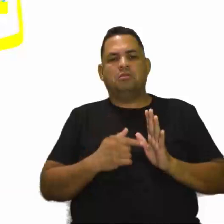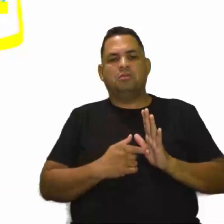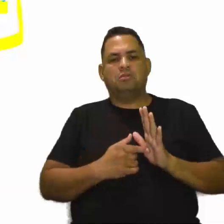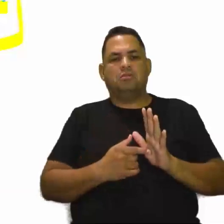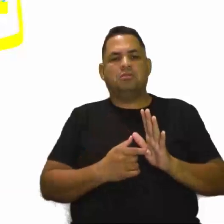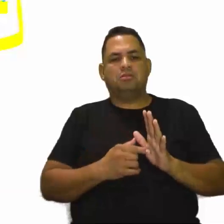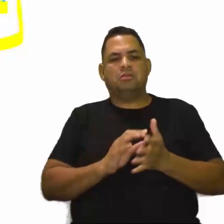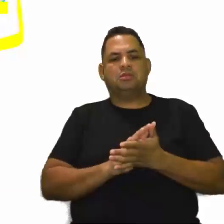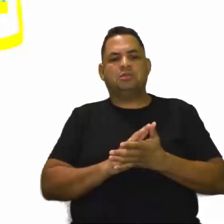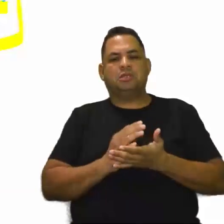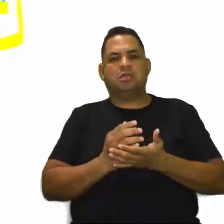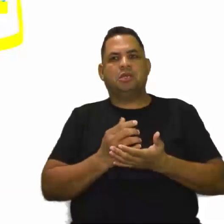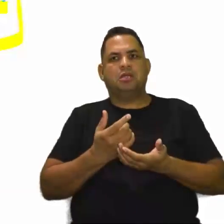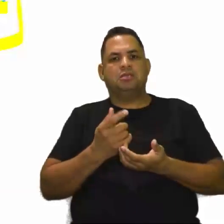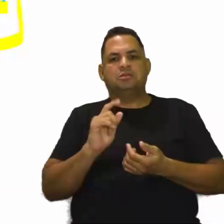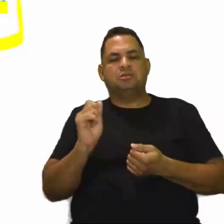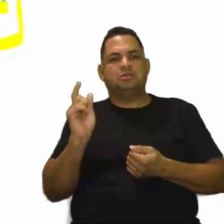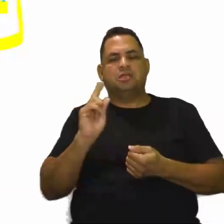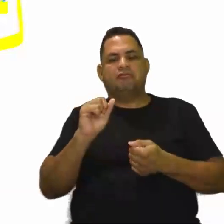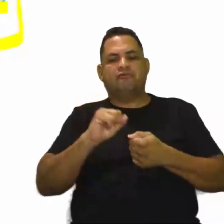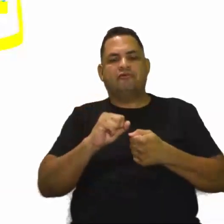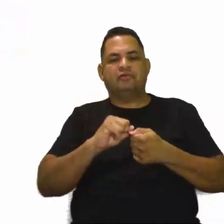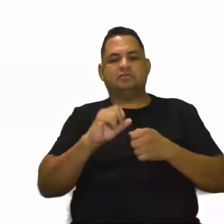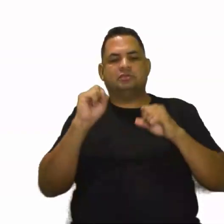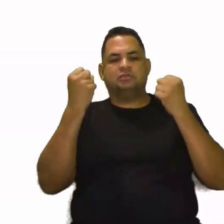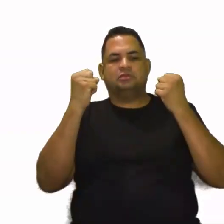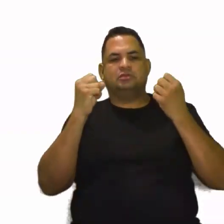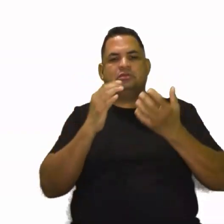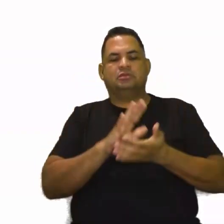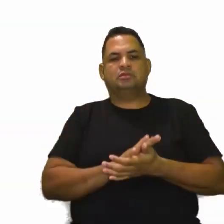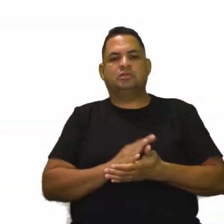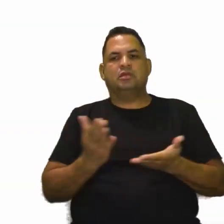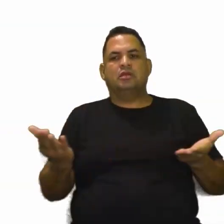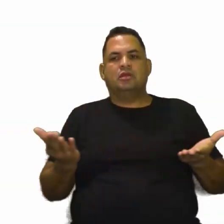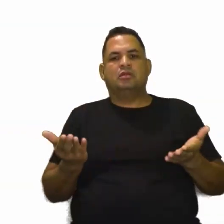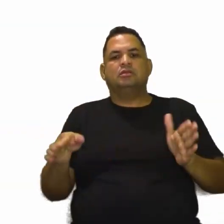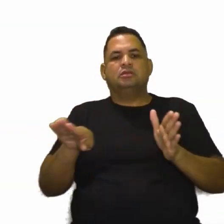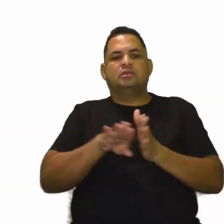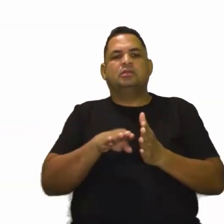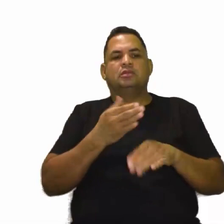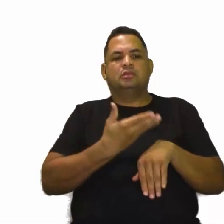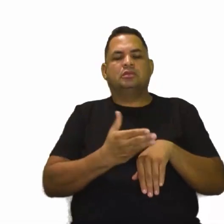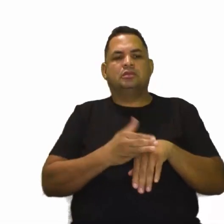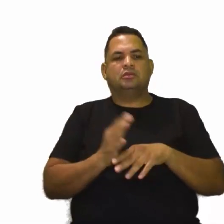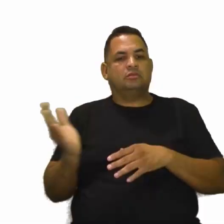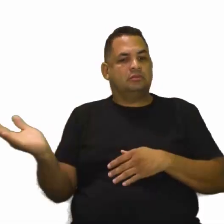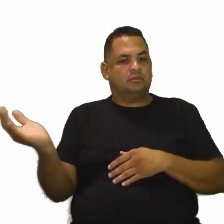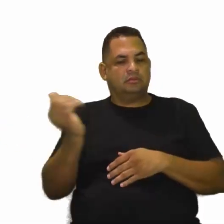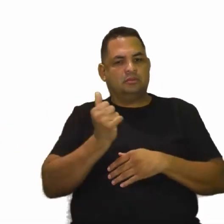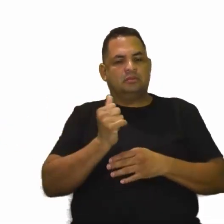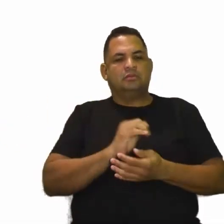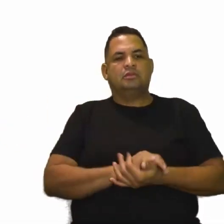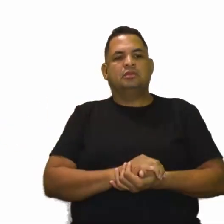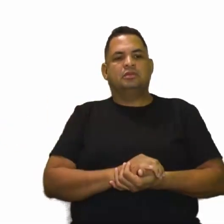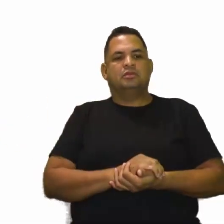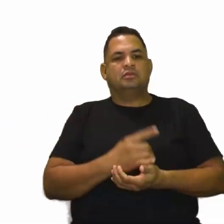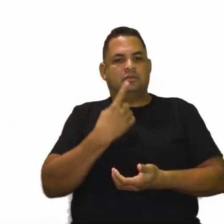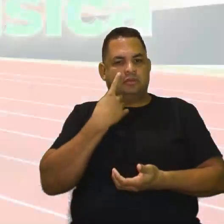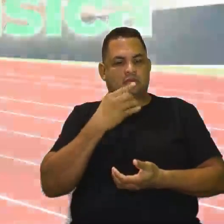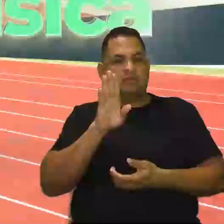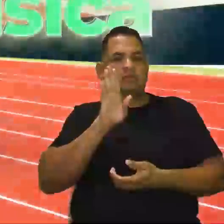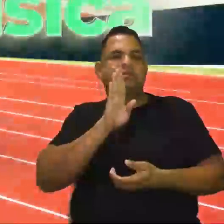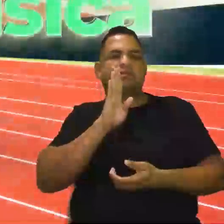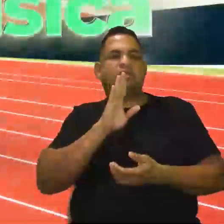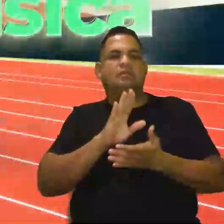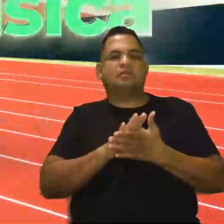inatividade física. Então, a gente consegue fechar a questão, chegar na hora da prática aqui, vem aqui comigo. Viu como foi